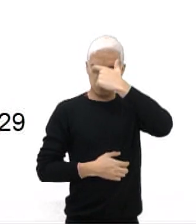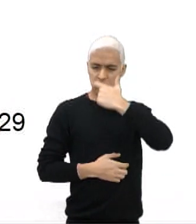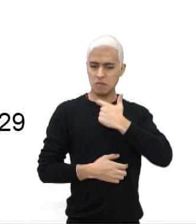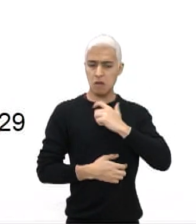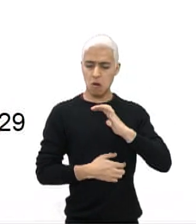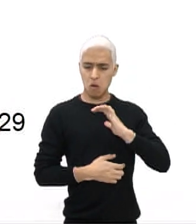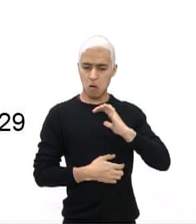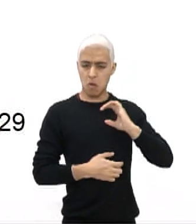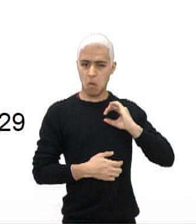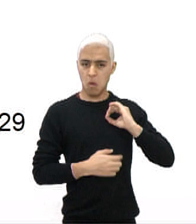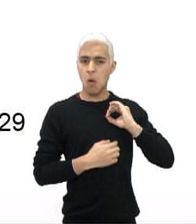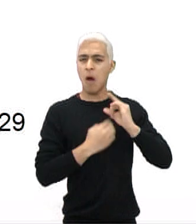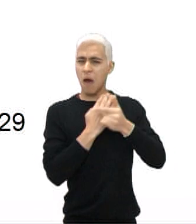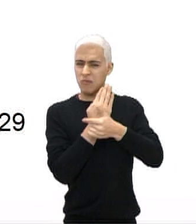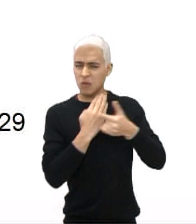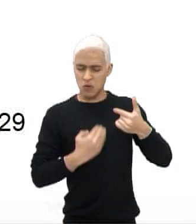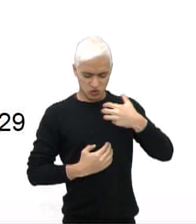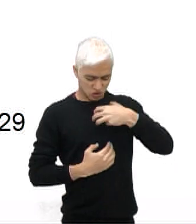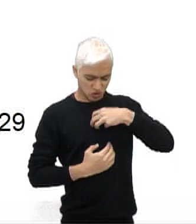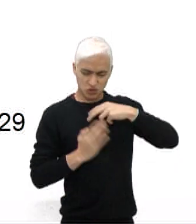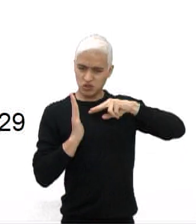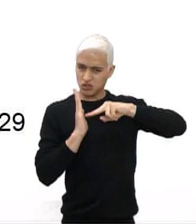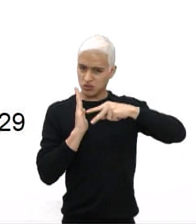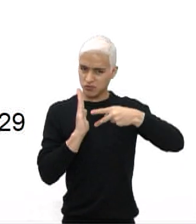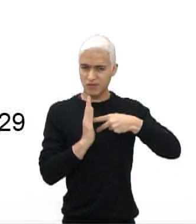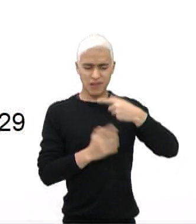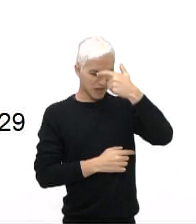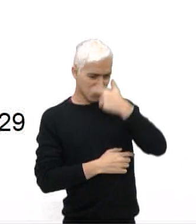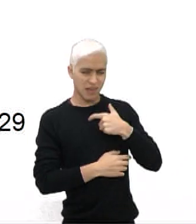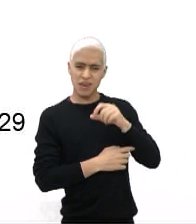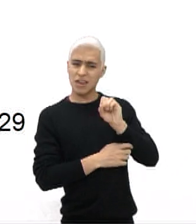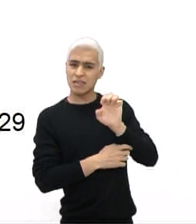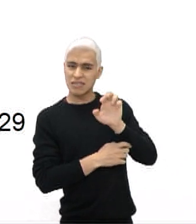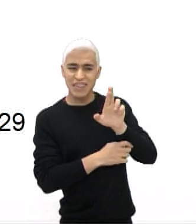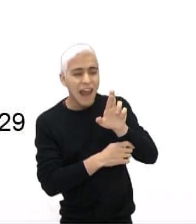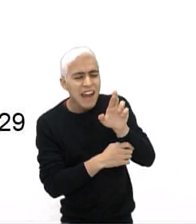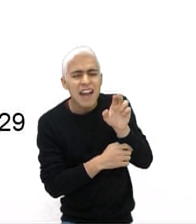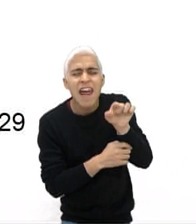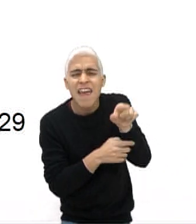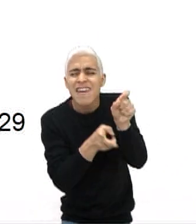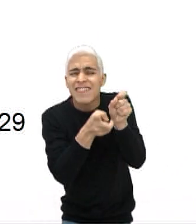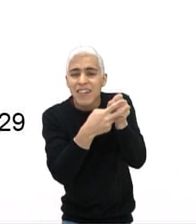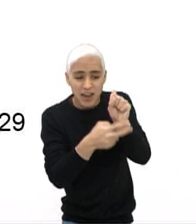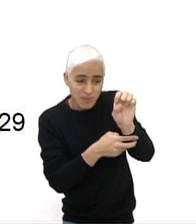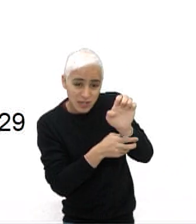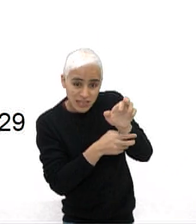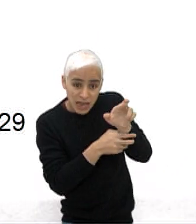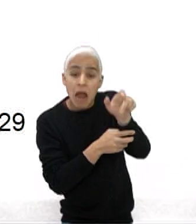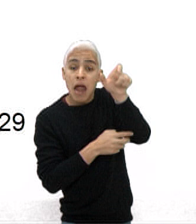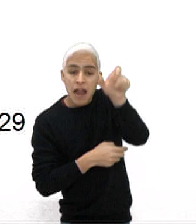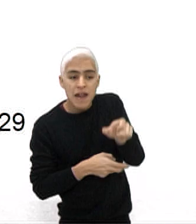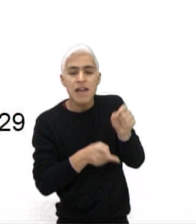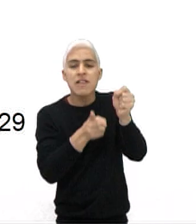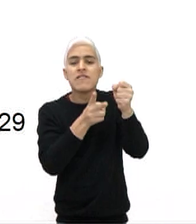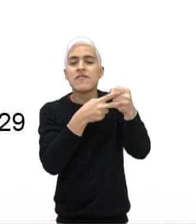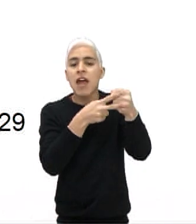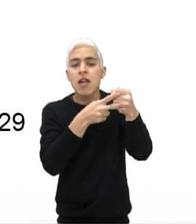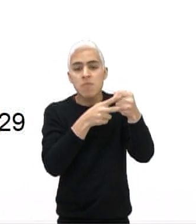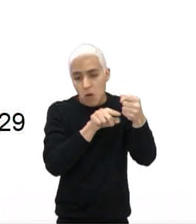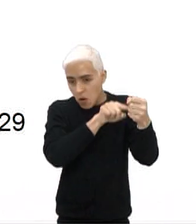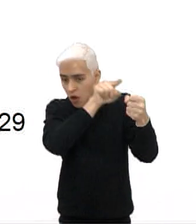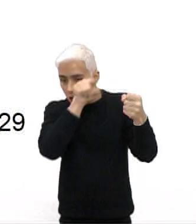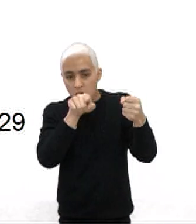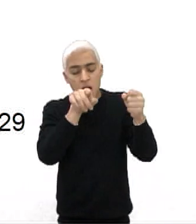dos sentidos. Ser, lembrando que ser é um verbo. Que tipo de verbo? Verbo de ligação, isso é